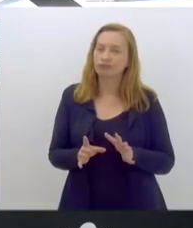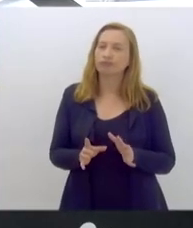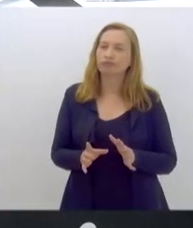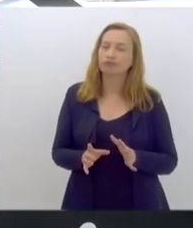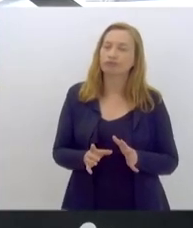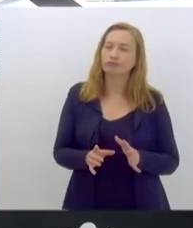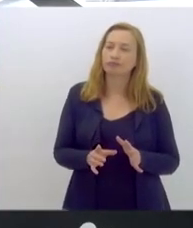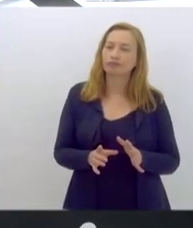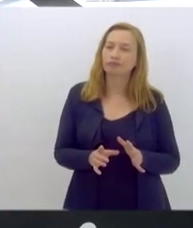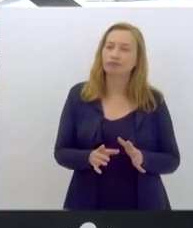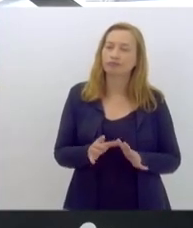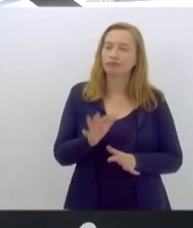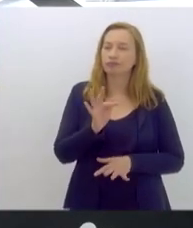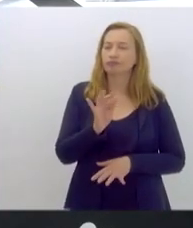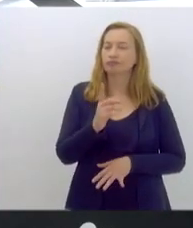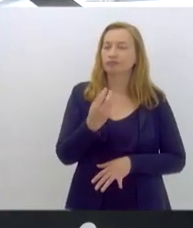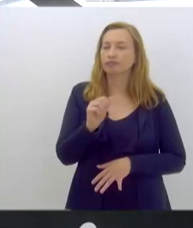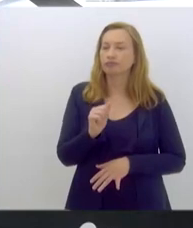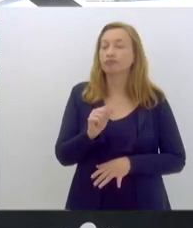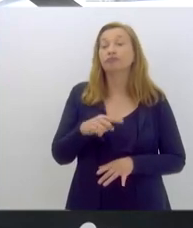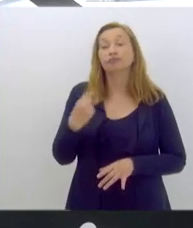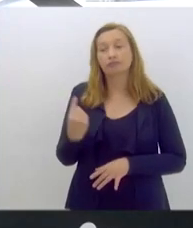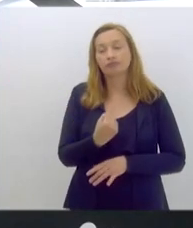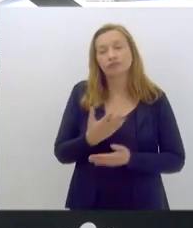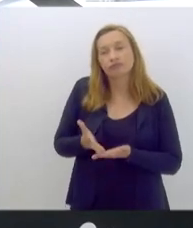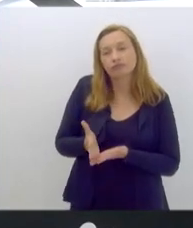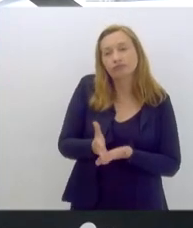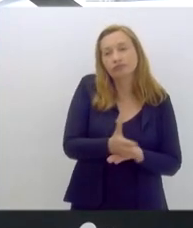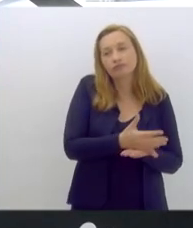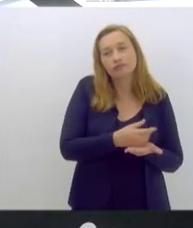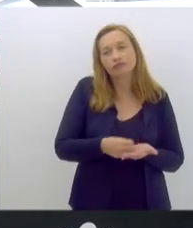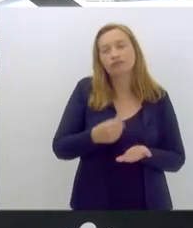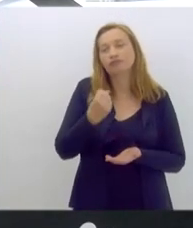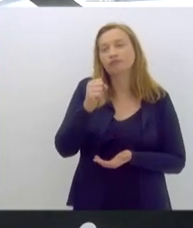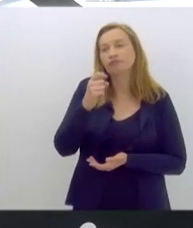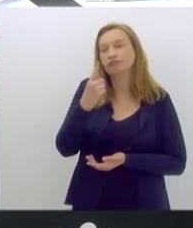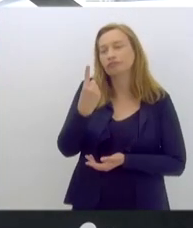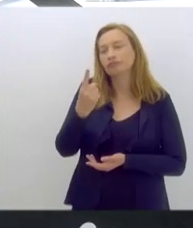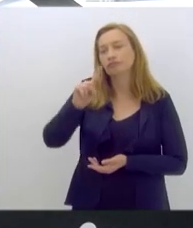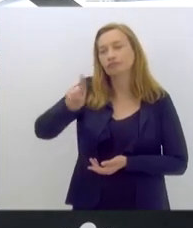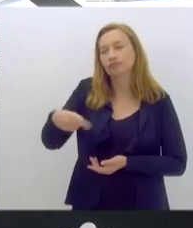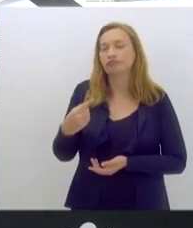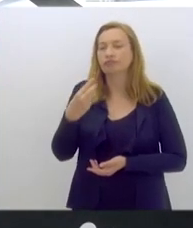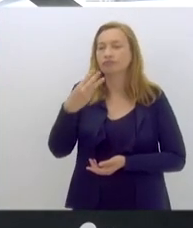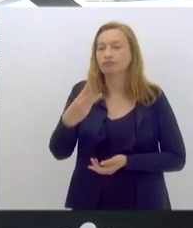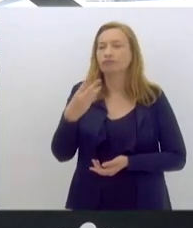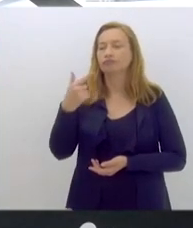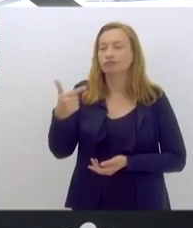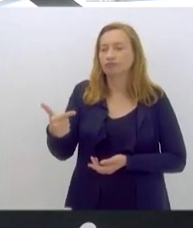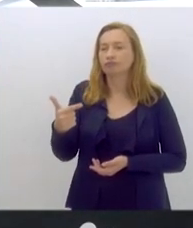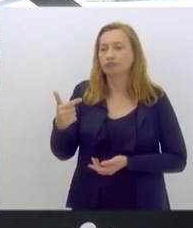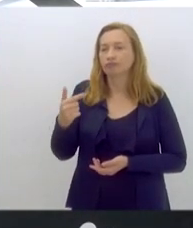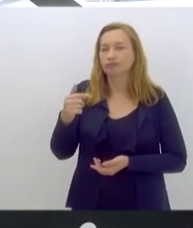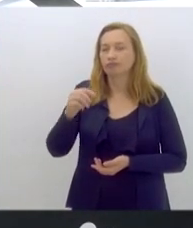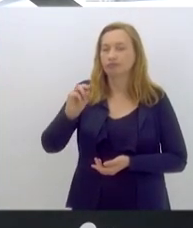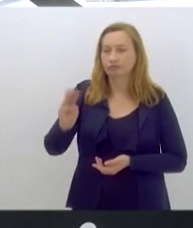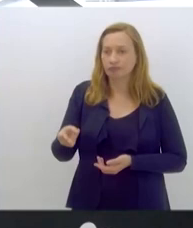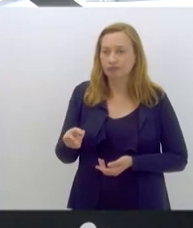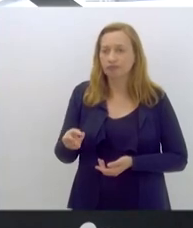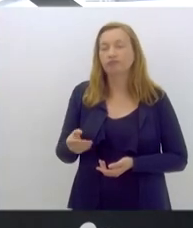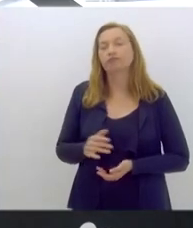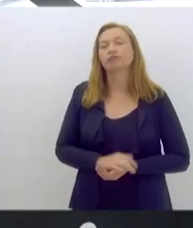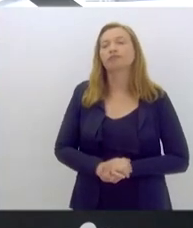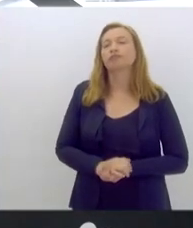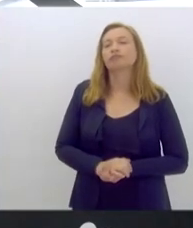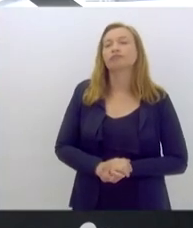folha nós arrecadamos um vírgula 32 bilhões se